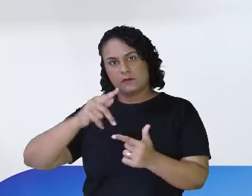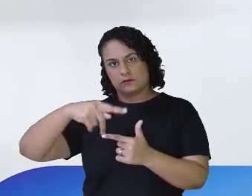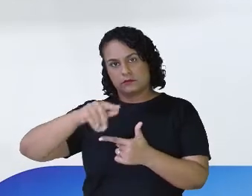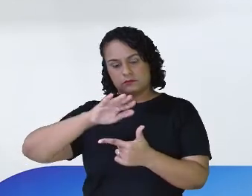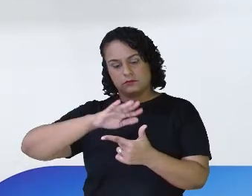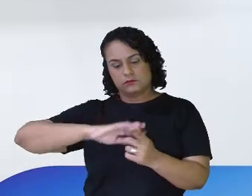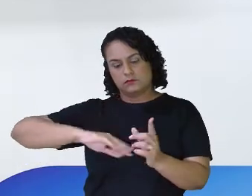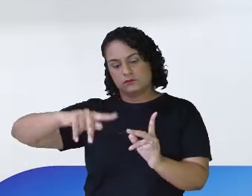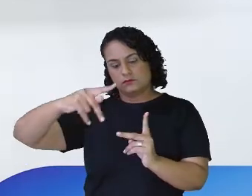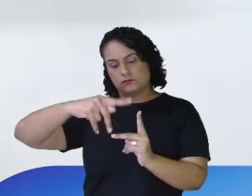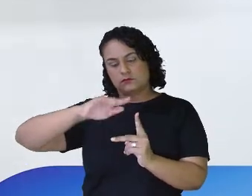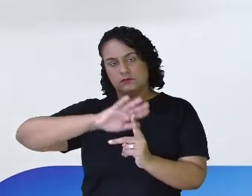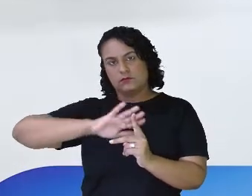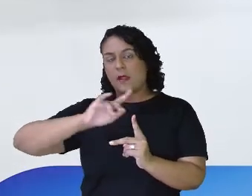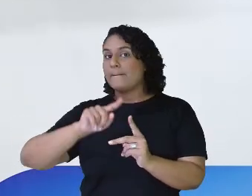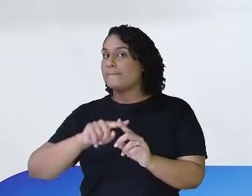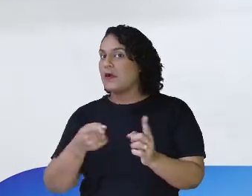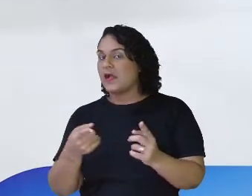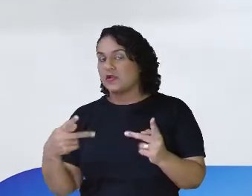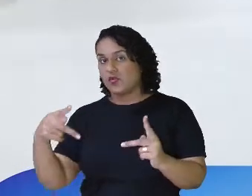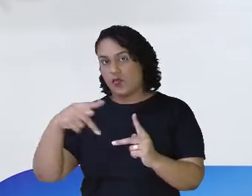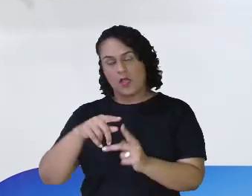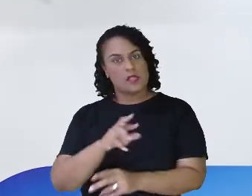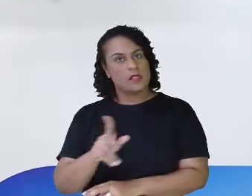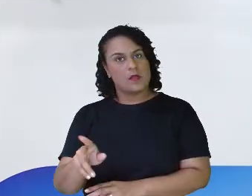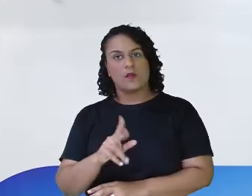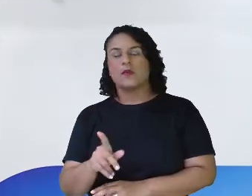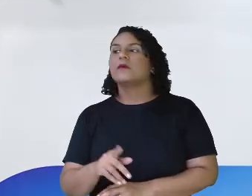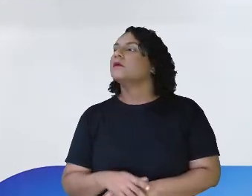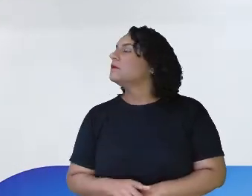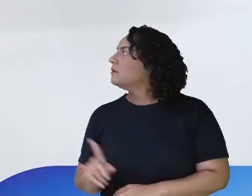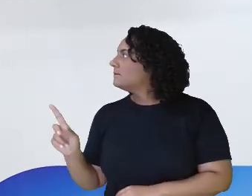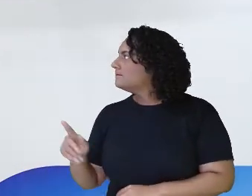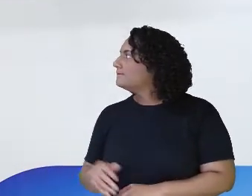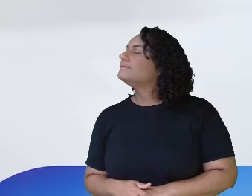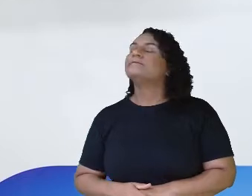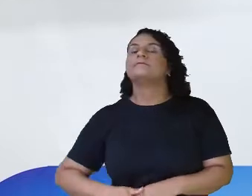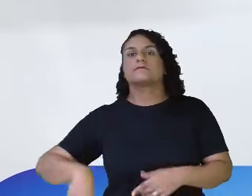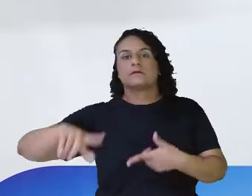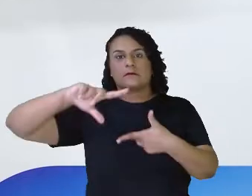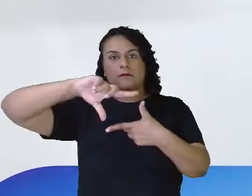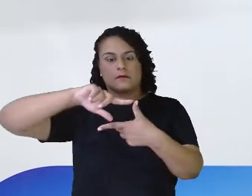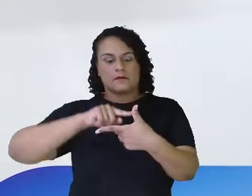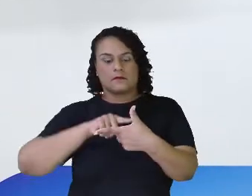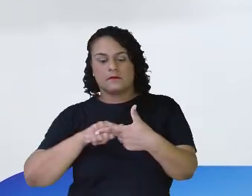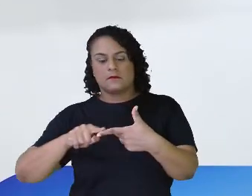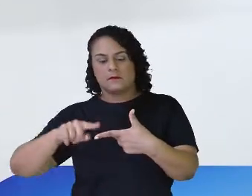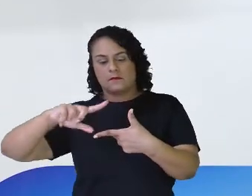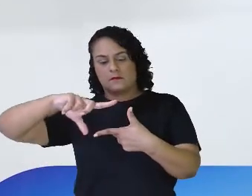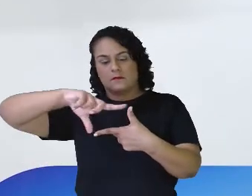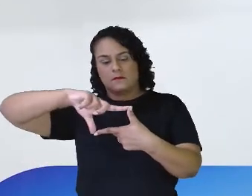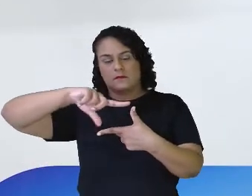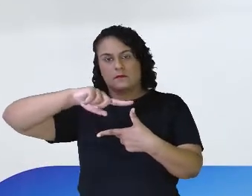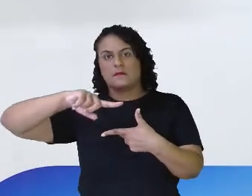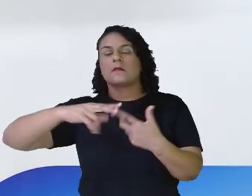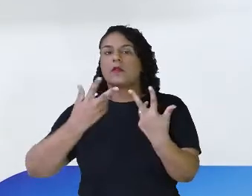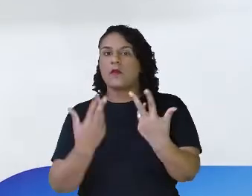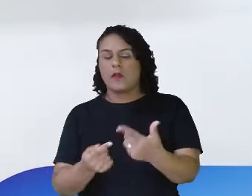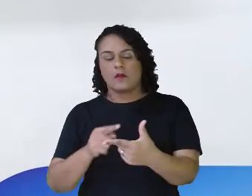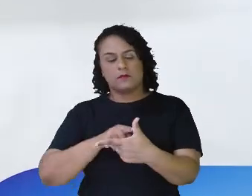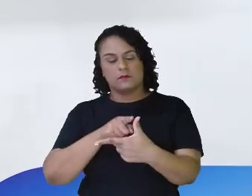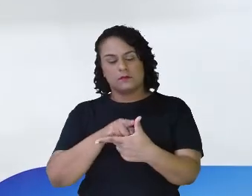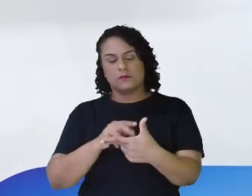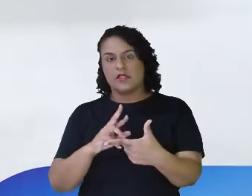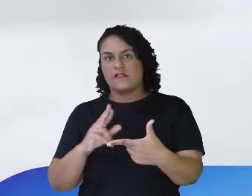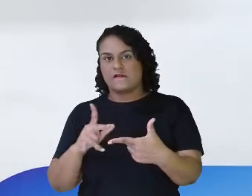certo? Então, retângulo, gente, a base é um tamanho, altura, outro